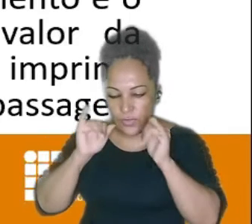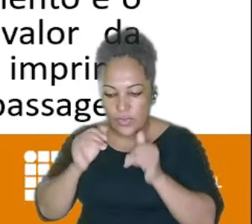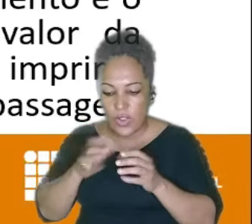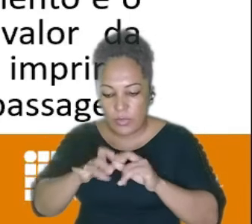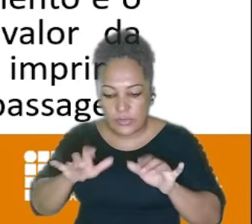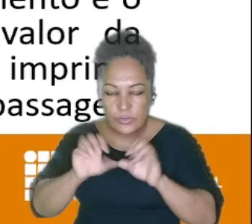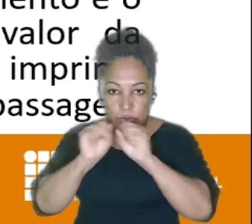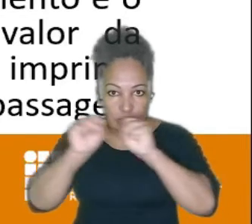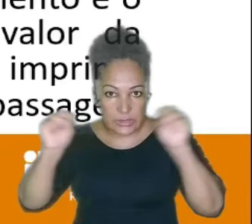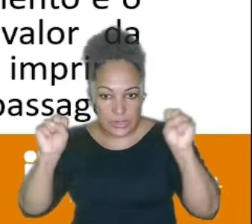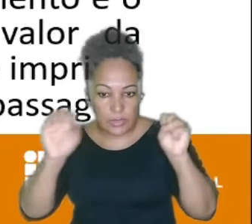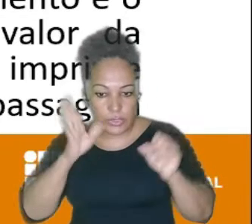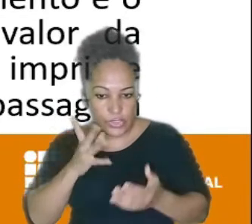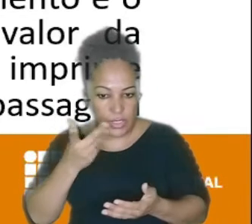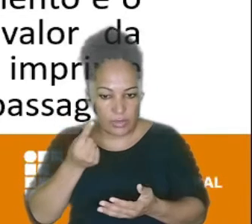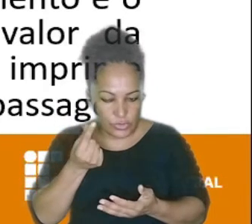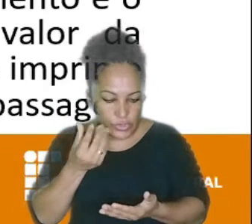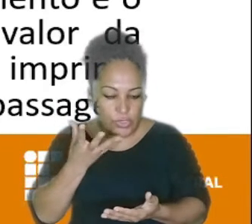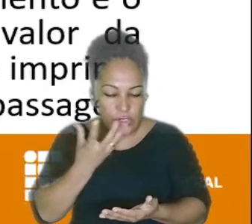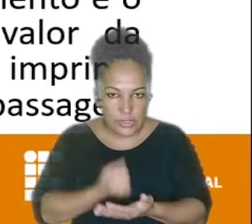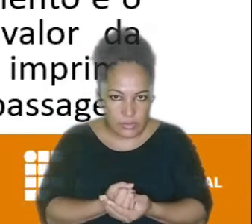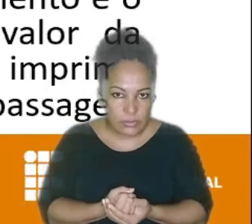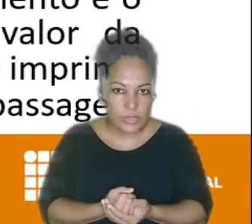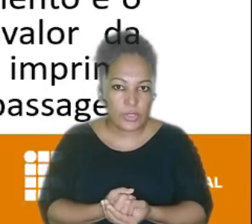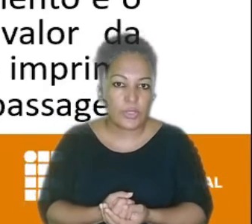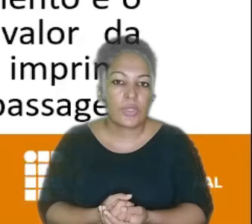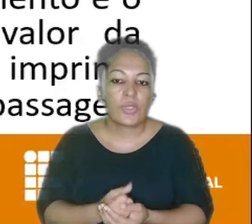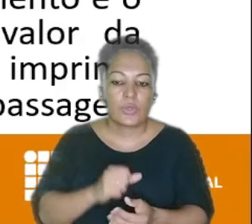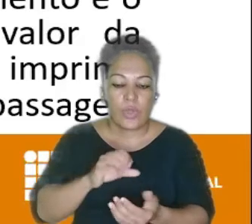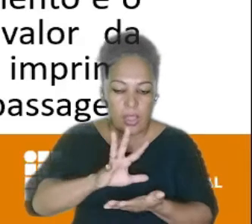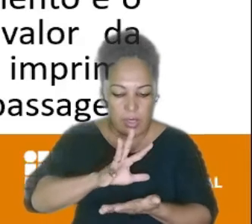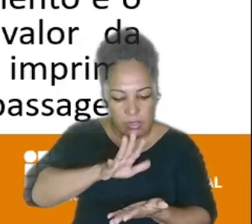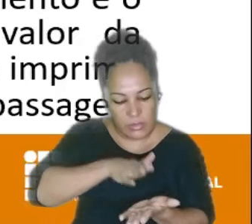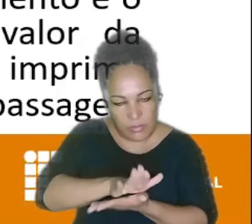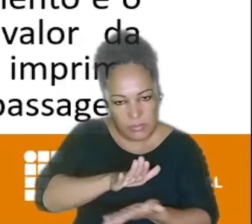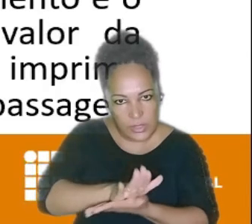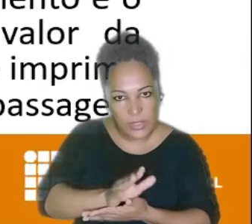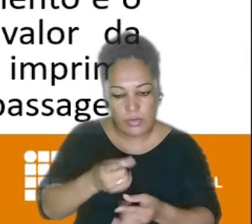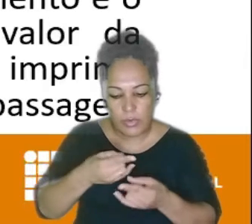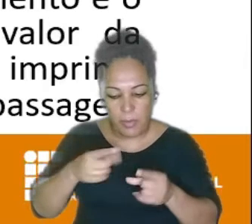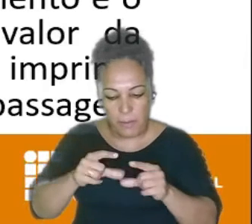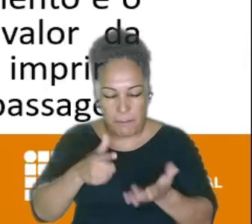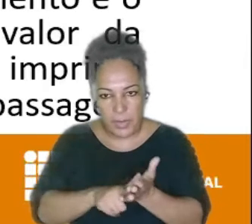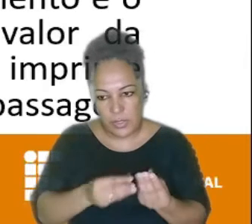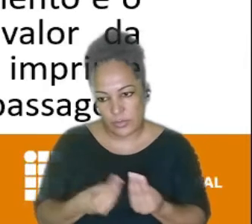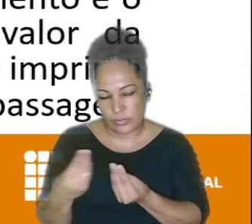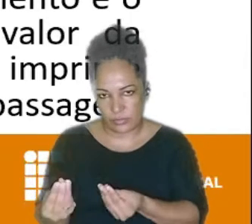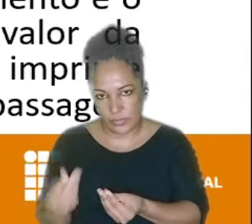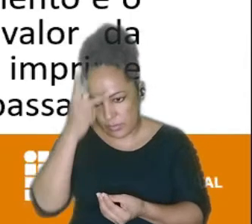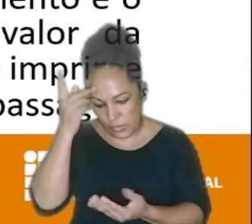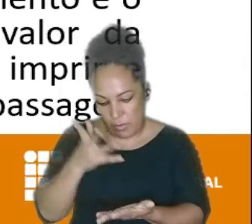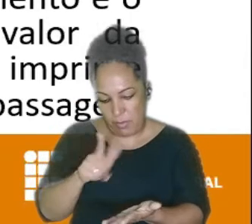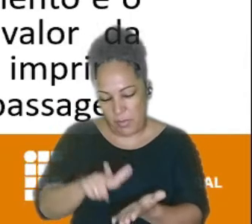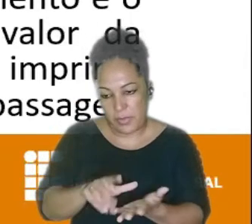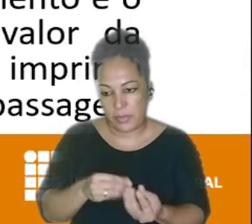o recebimento da passagem ao sistema, que imprime a passagem a ser entregue ao passageiro. O